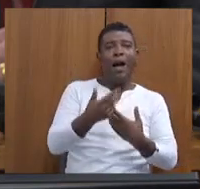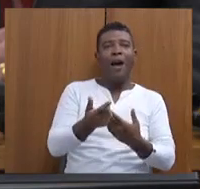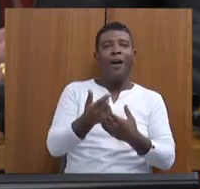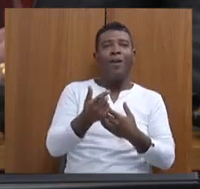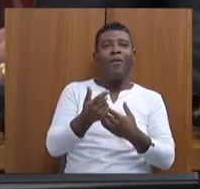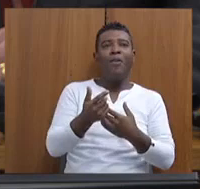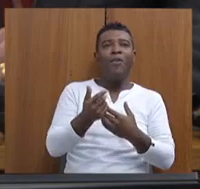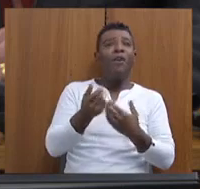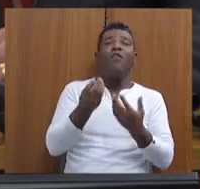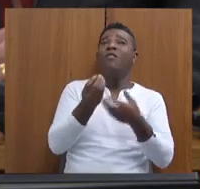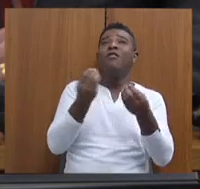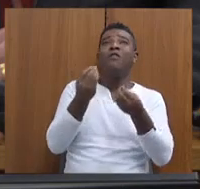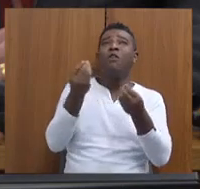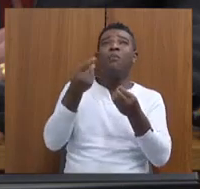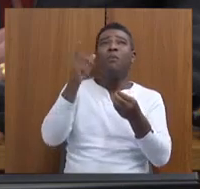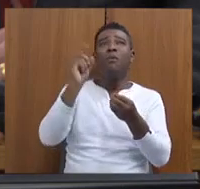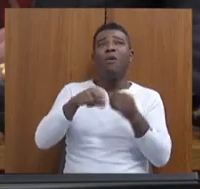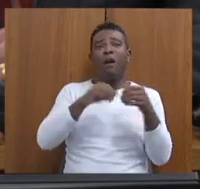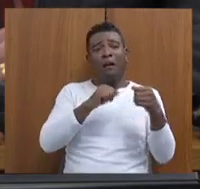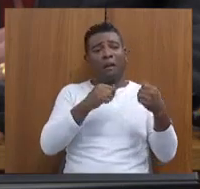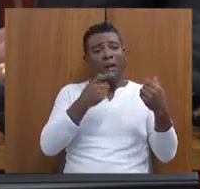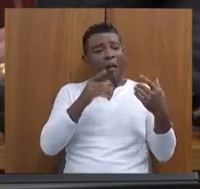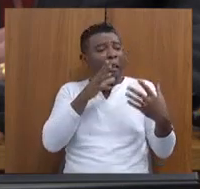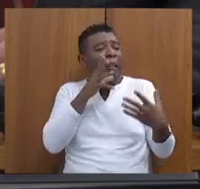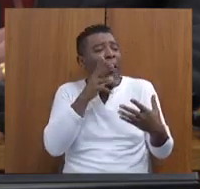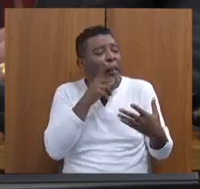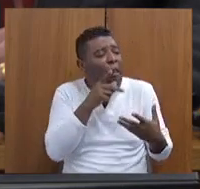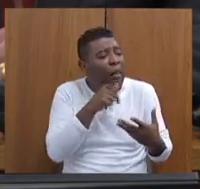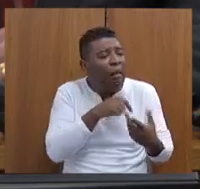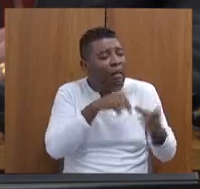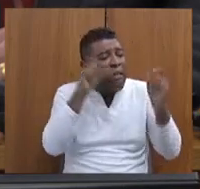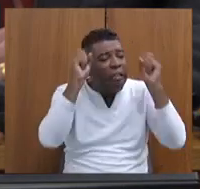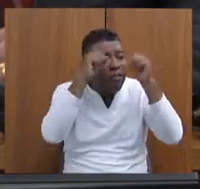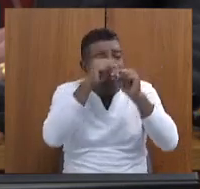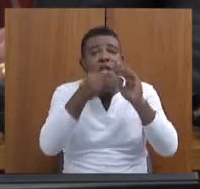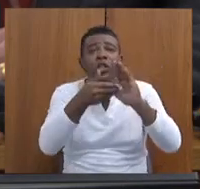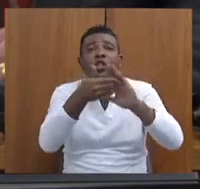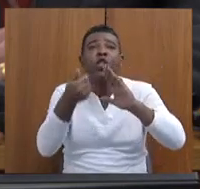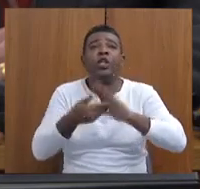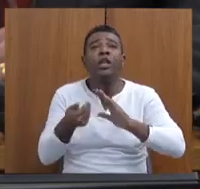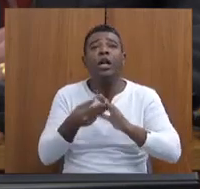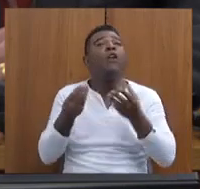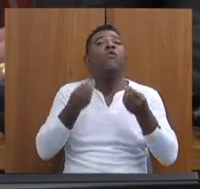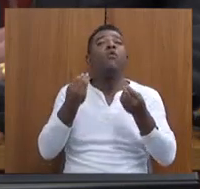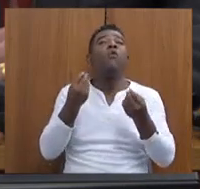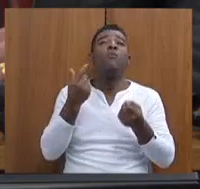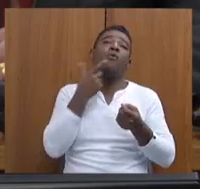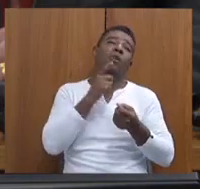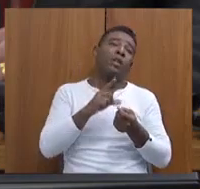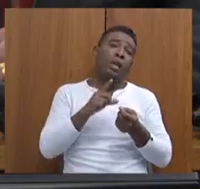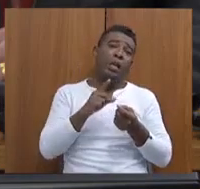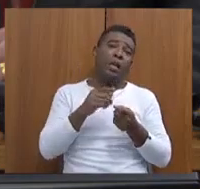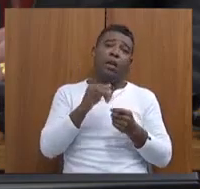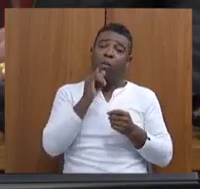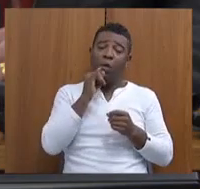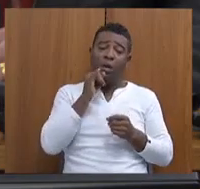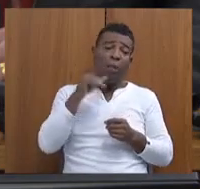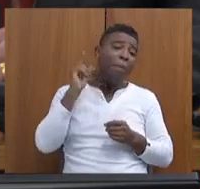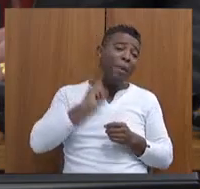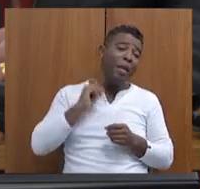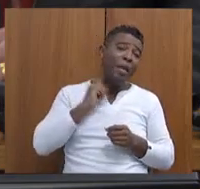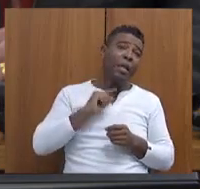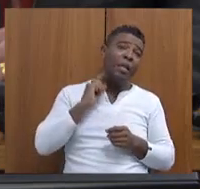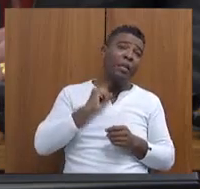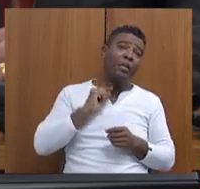desburocratizar as escravo facilidade Você tem uma ideia nós temos 8 mil produtores de cachaça em Minas Gerais nós temos em